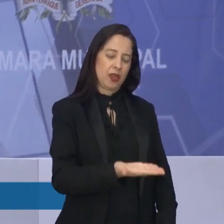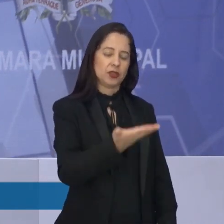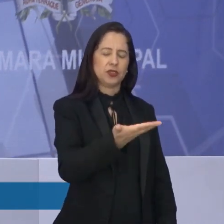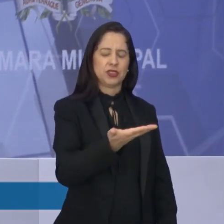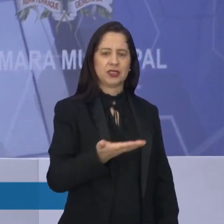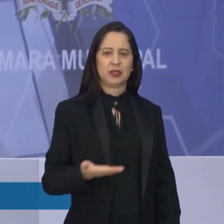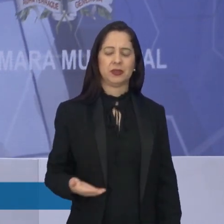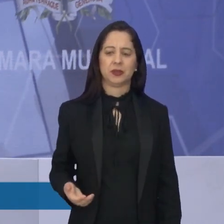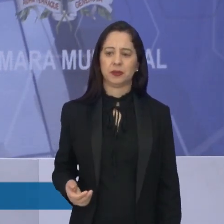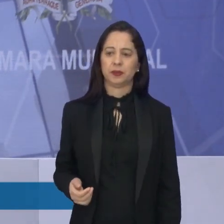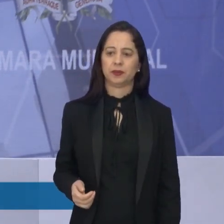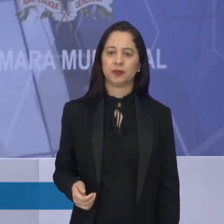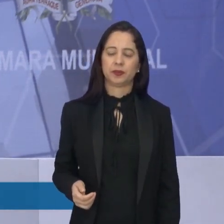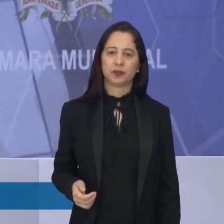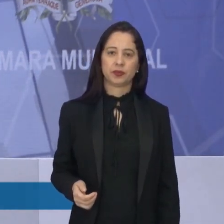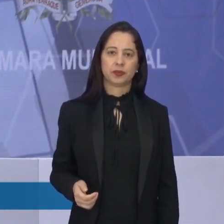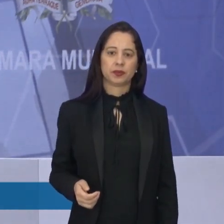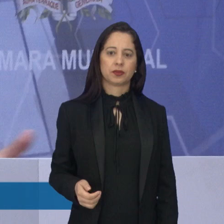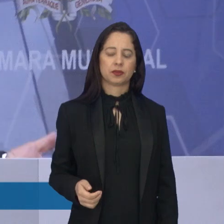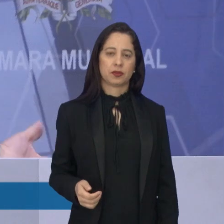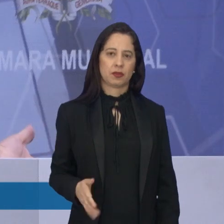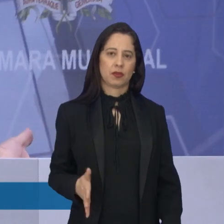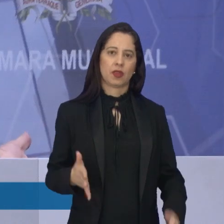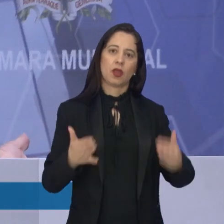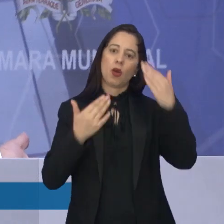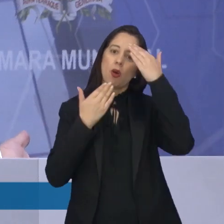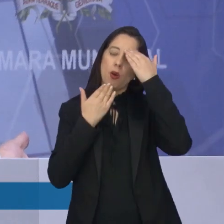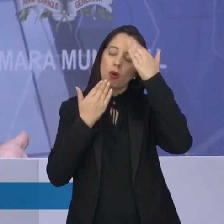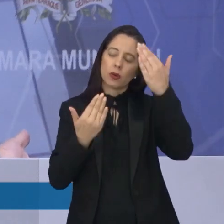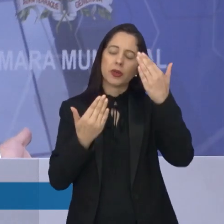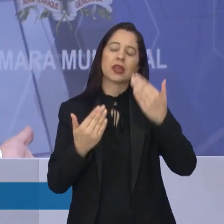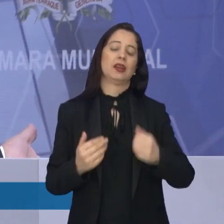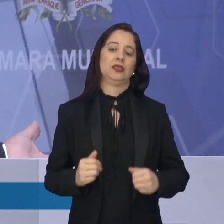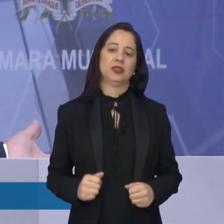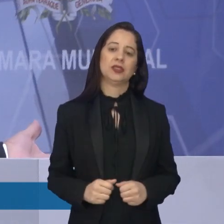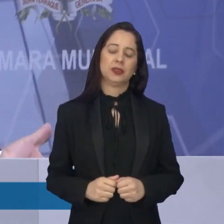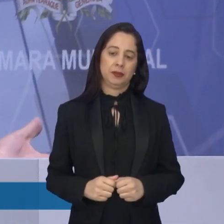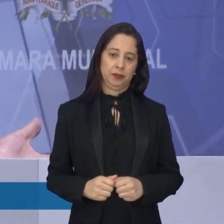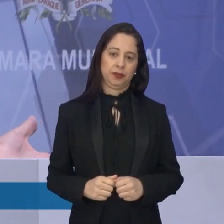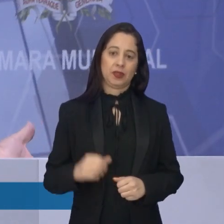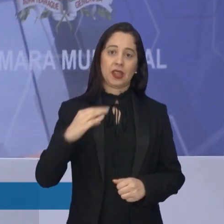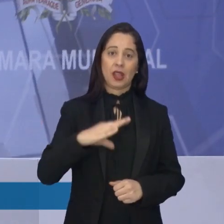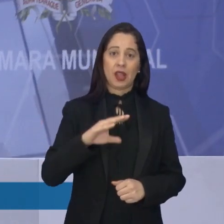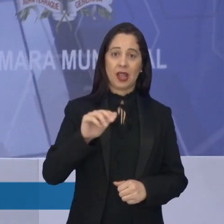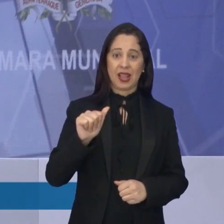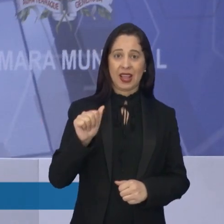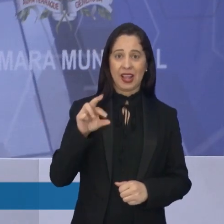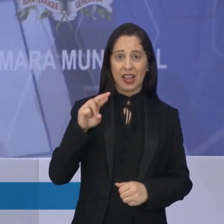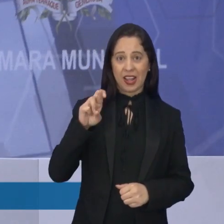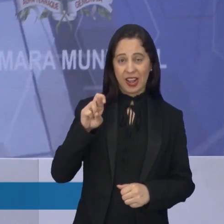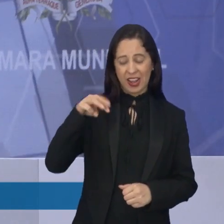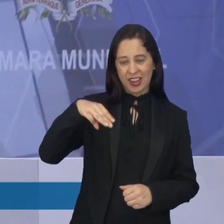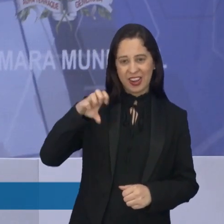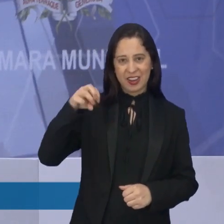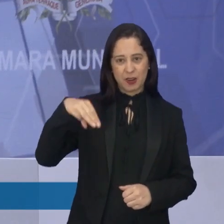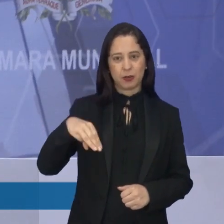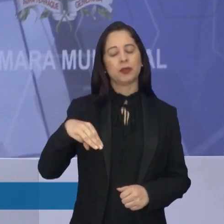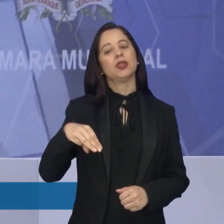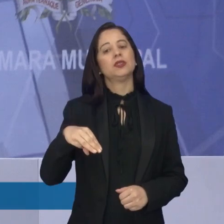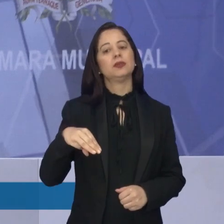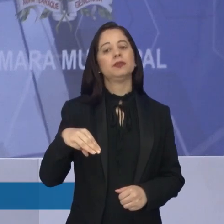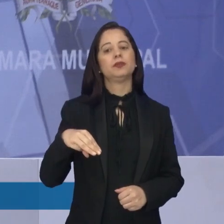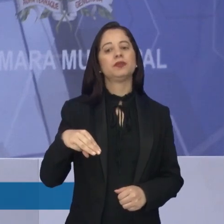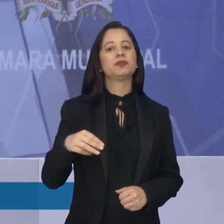iniciativa. Obrigado. Queria agradecer a você, Camucha. Para você, eu vou usar um lugar